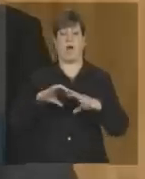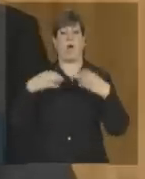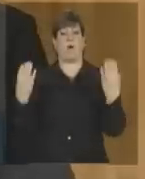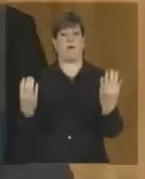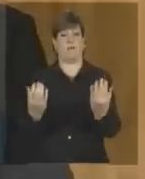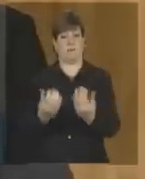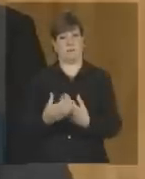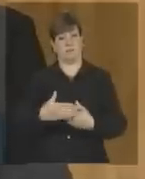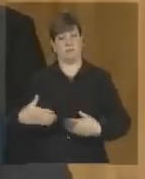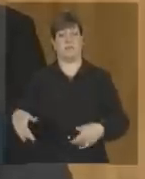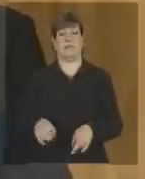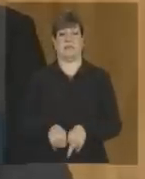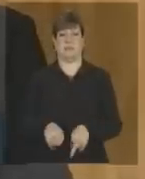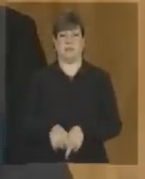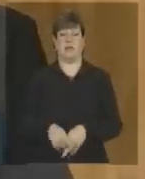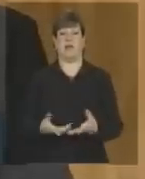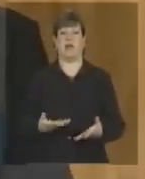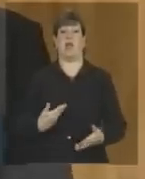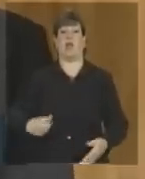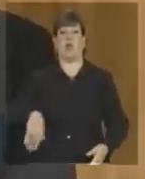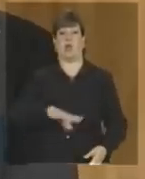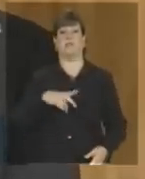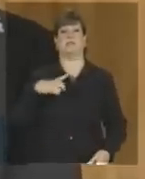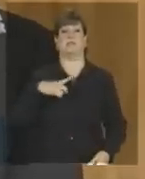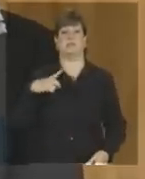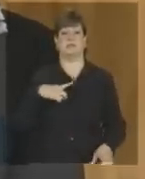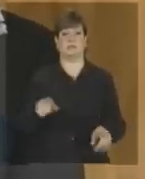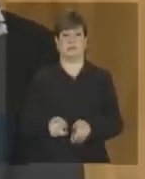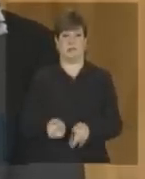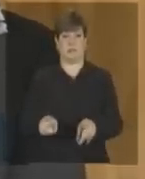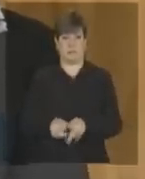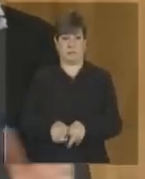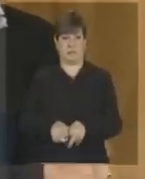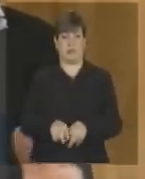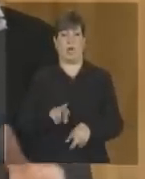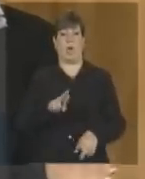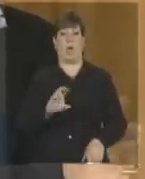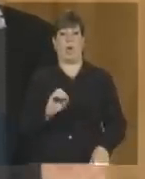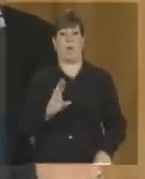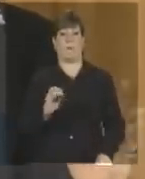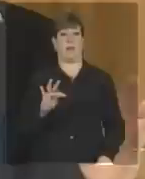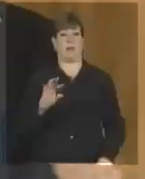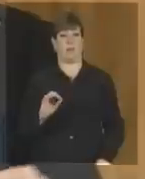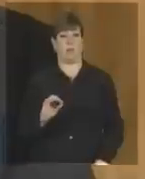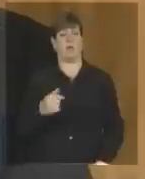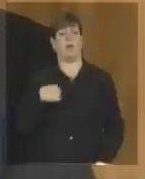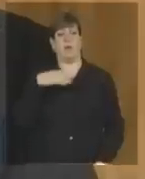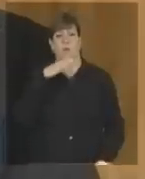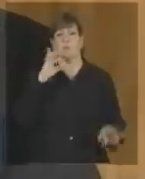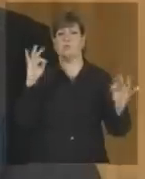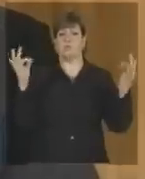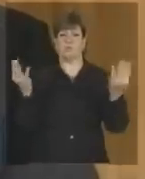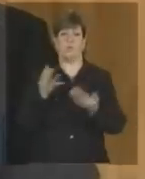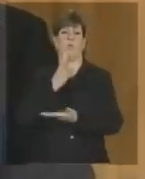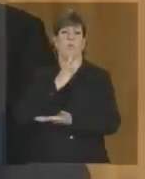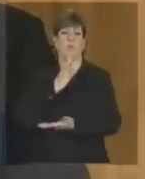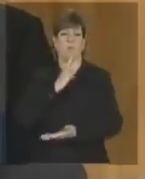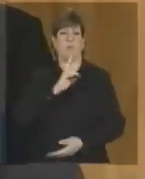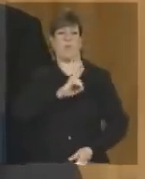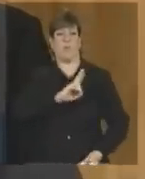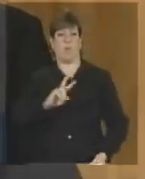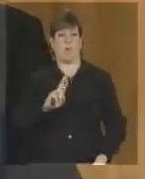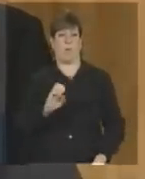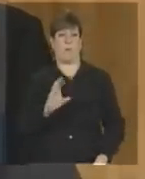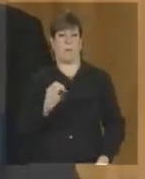conferência. E nós temos também Roberto, eu acho que todo mundo o conhece pelo primeiro